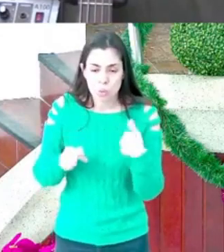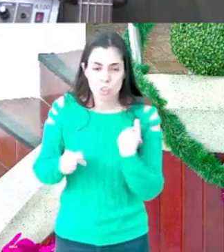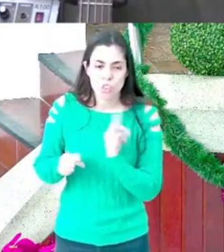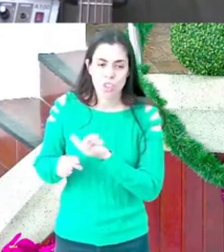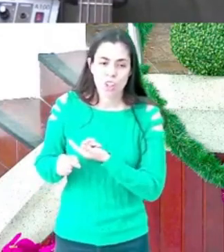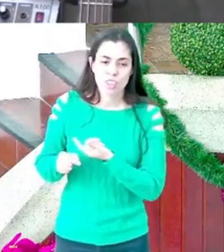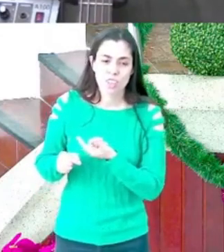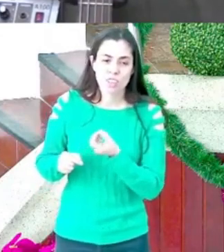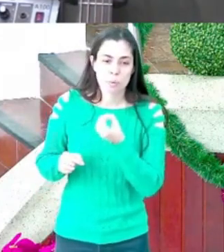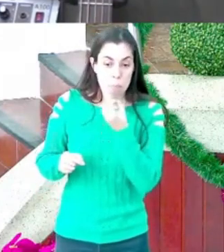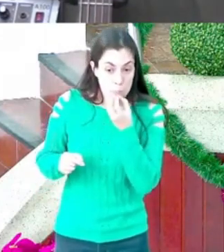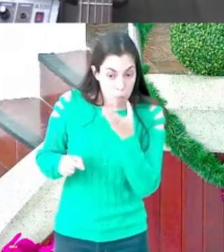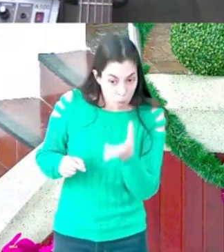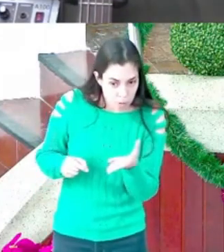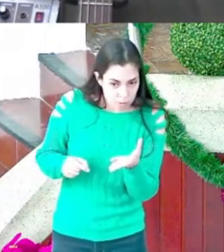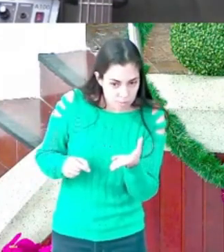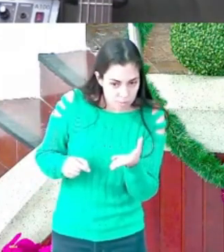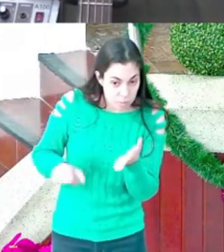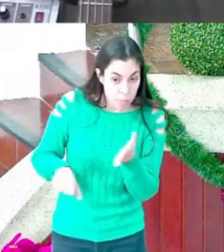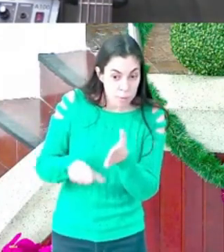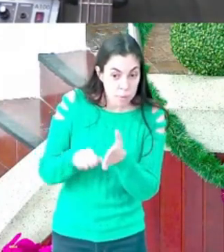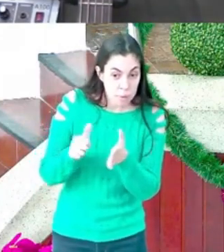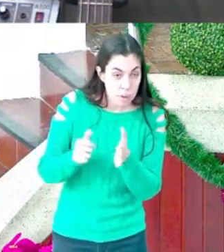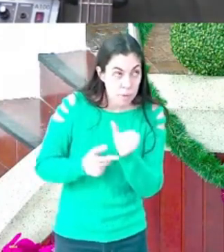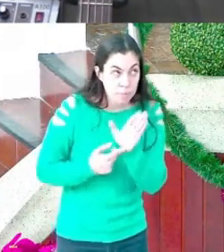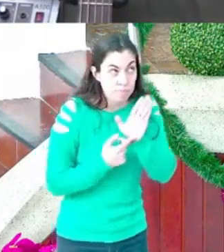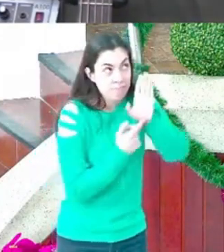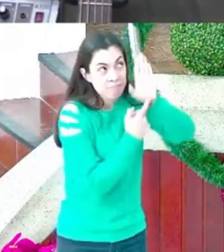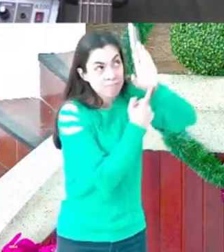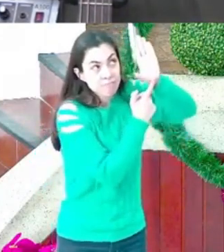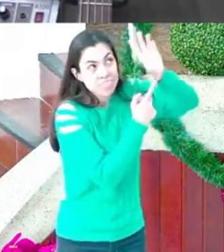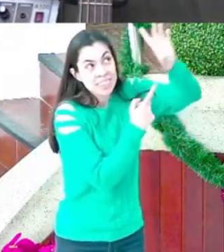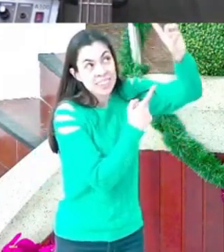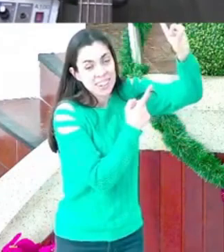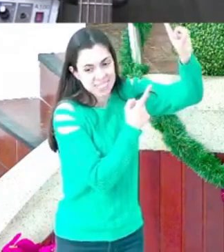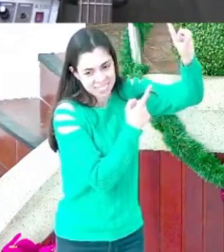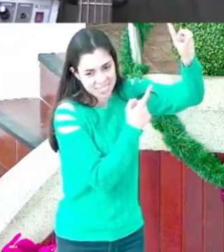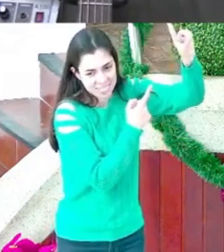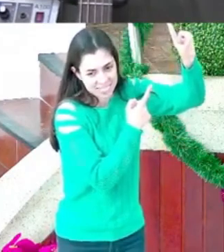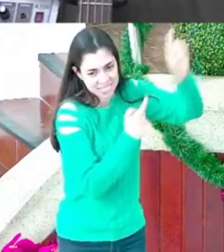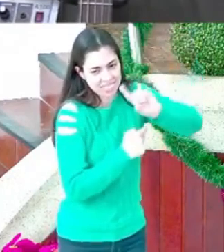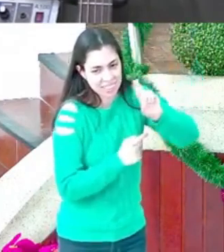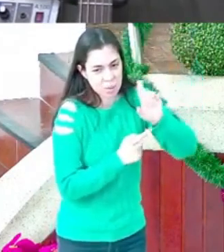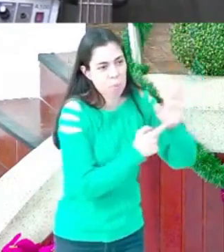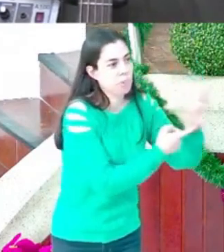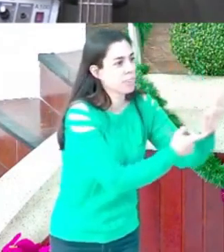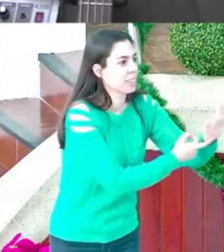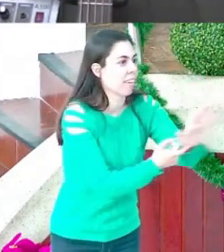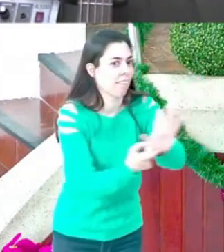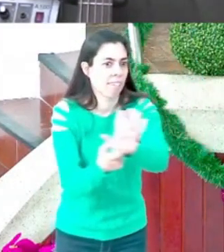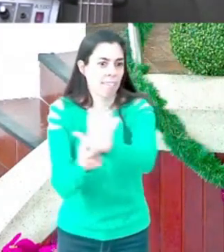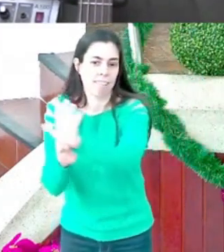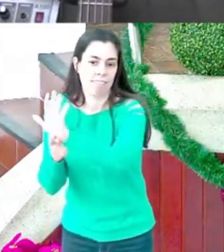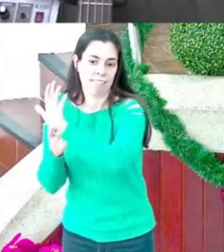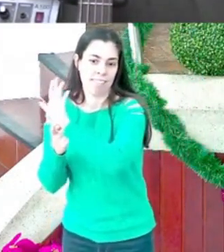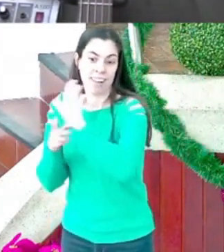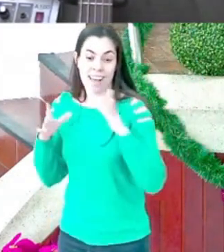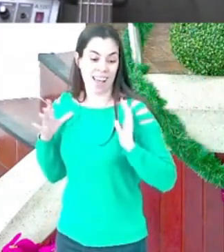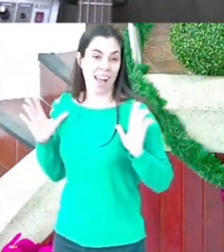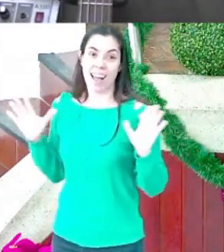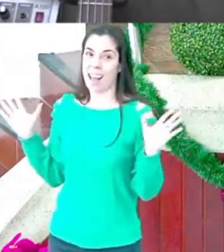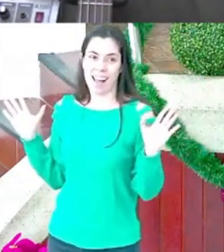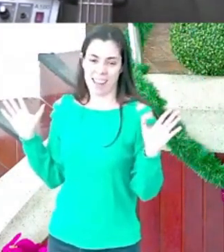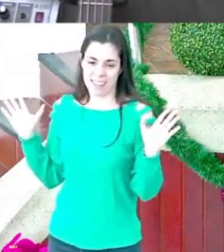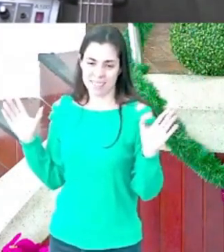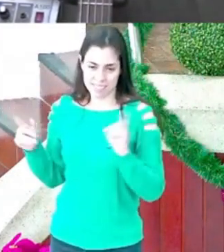nossas crianças, para os nossos filhos. Dito isso, vamos a uma breve recapitulação do capítulo 5